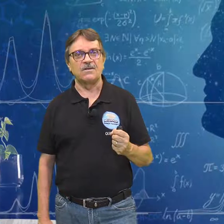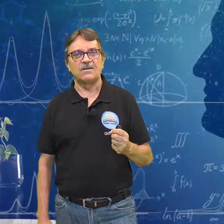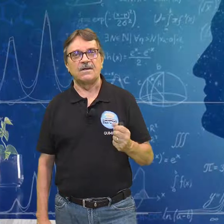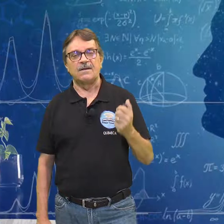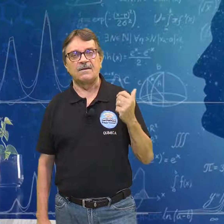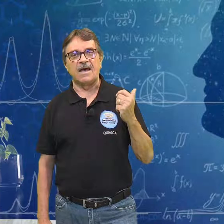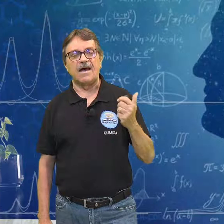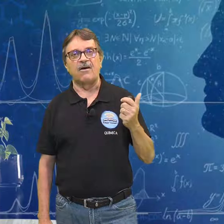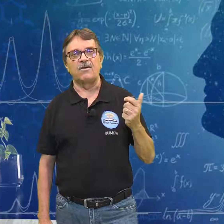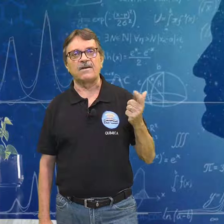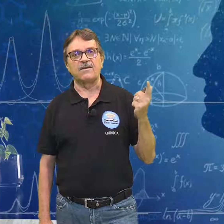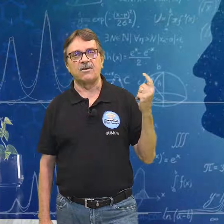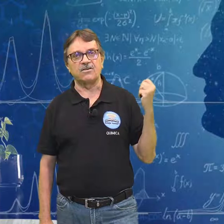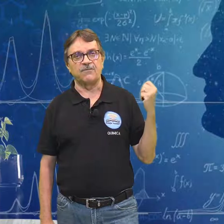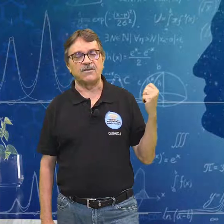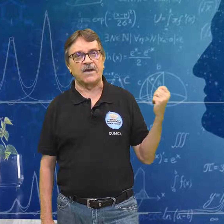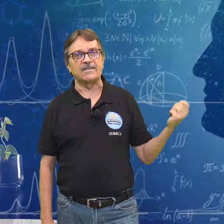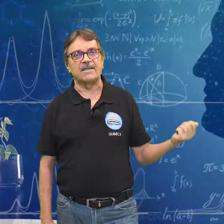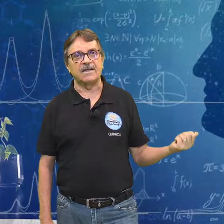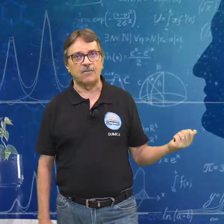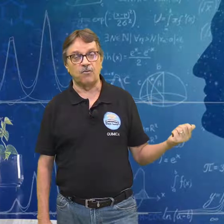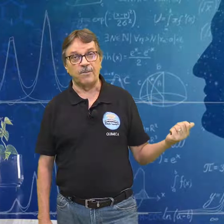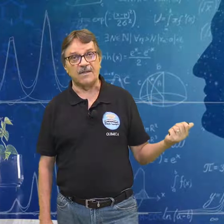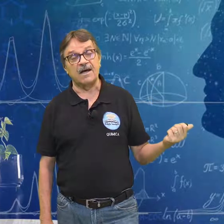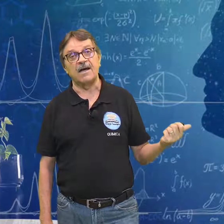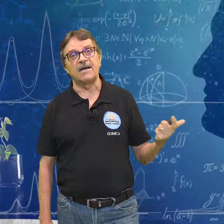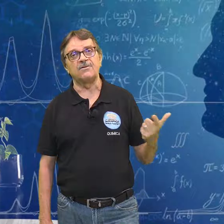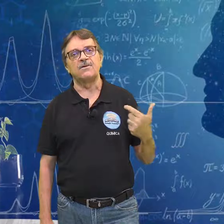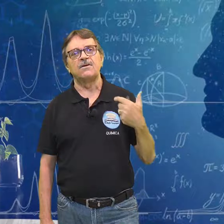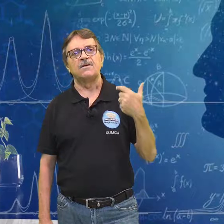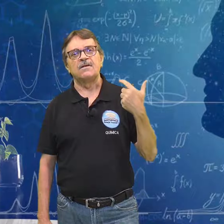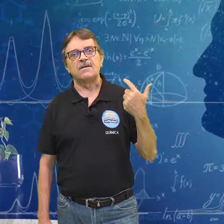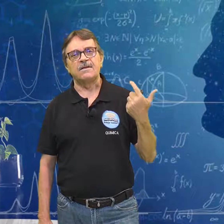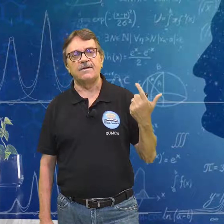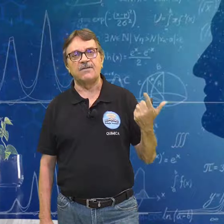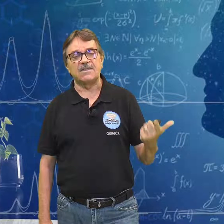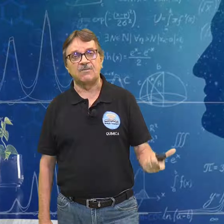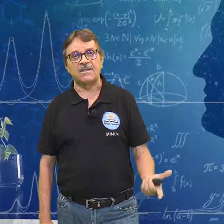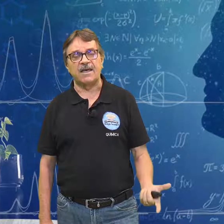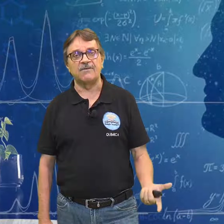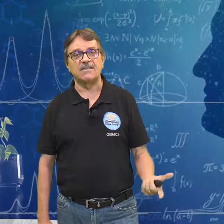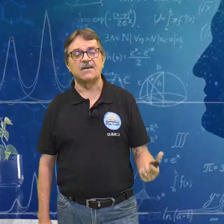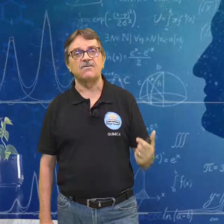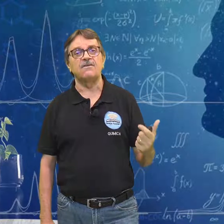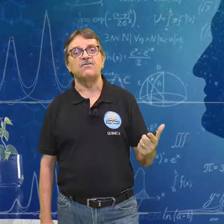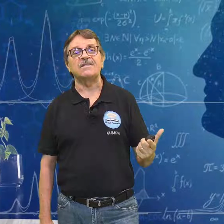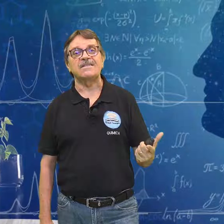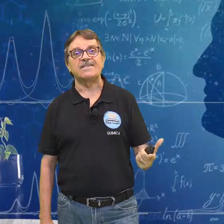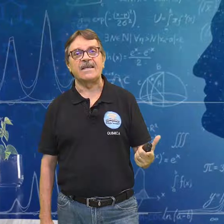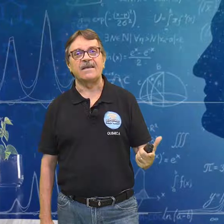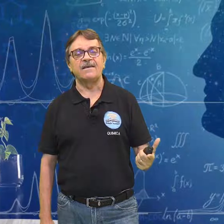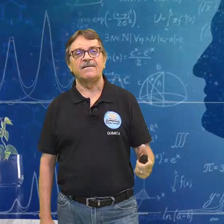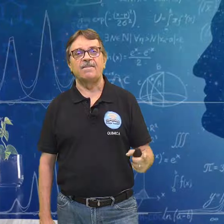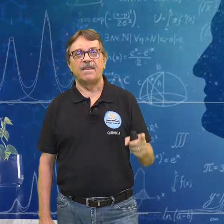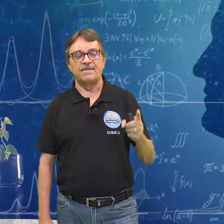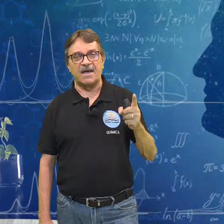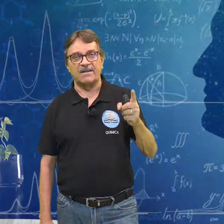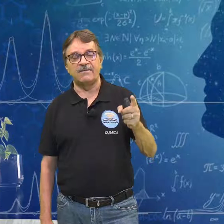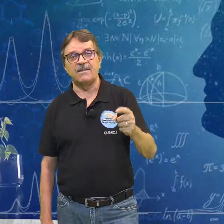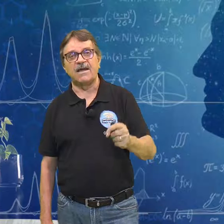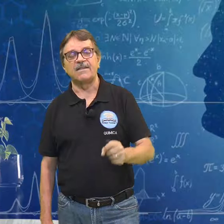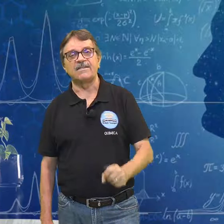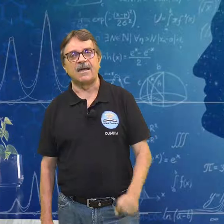conhecimentos da aula que nós estamos fazendo aqui, o comentário, que fizemos a revisão e que você,